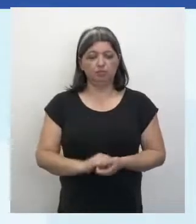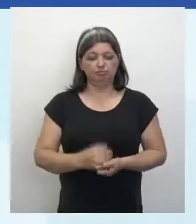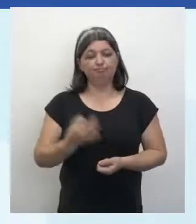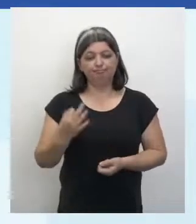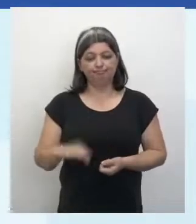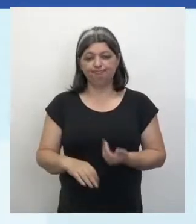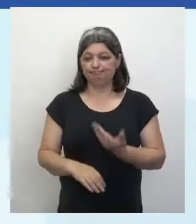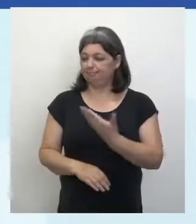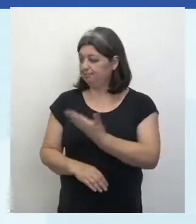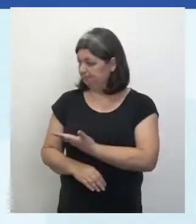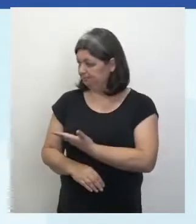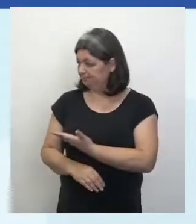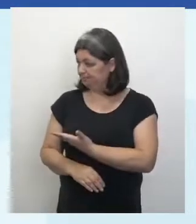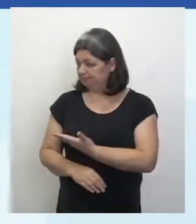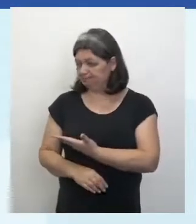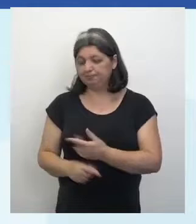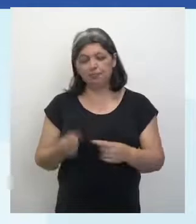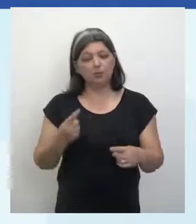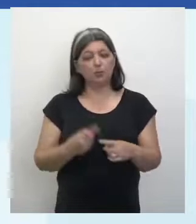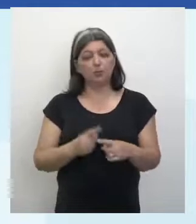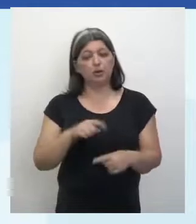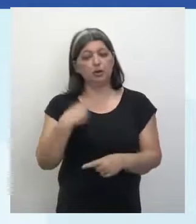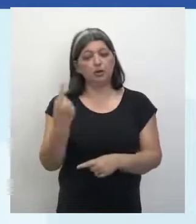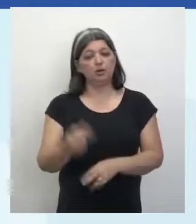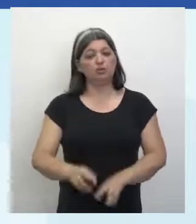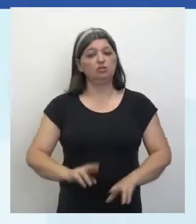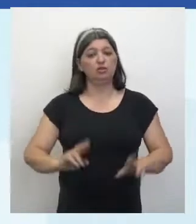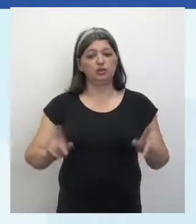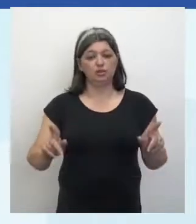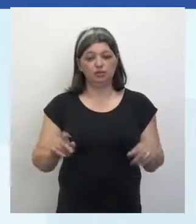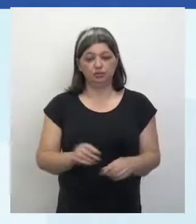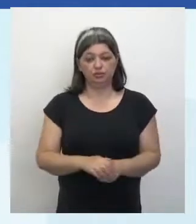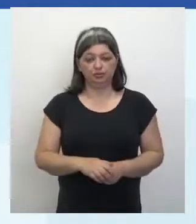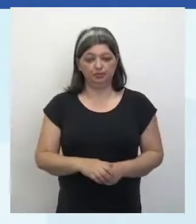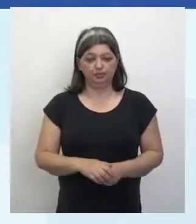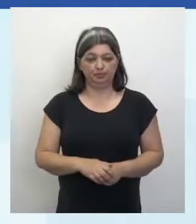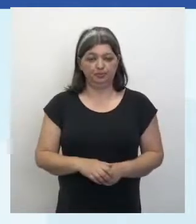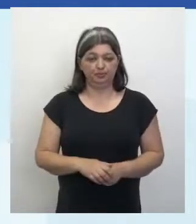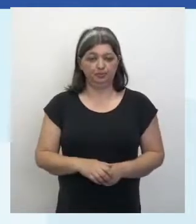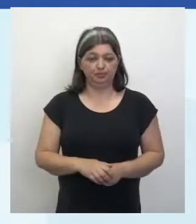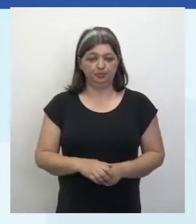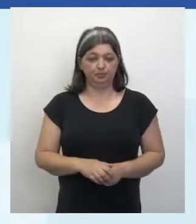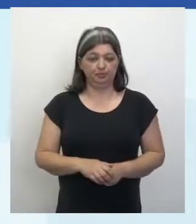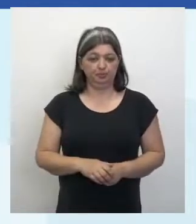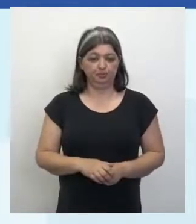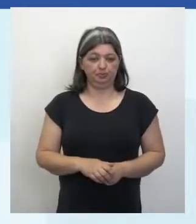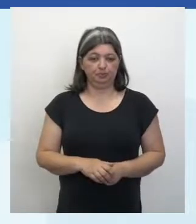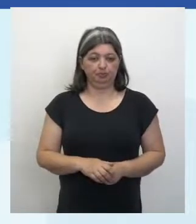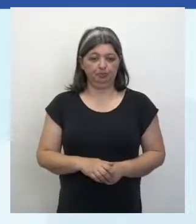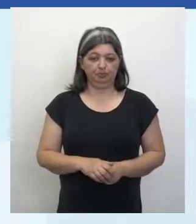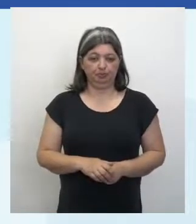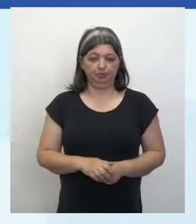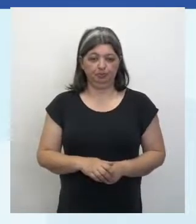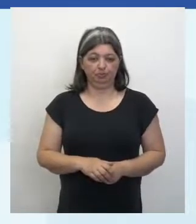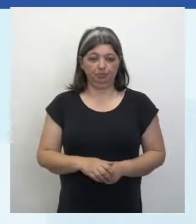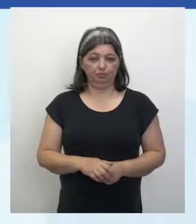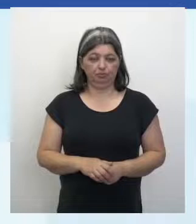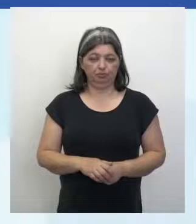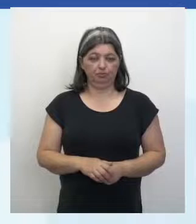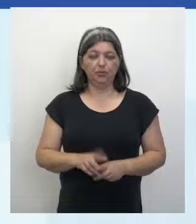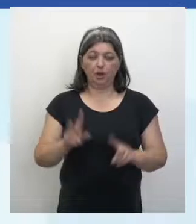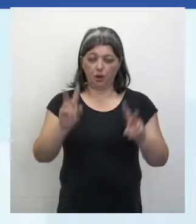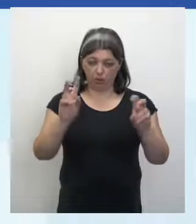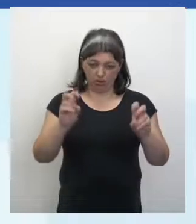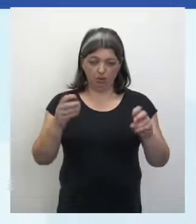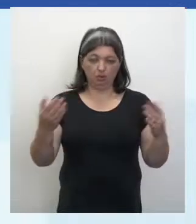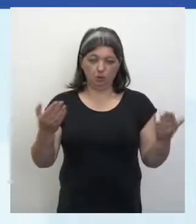Exatamente. Então temos aí o tema, né? Porque somos diferentes. Né? Então essa vai ser a nossa, digamos, nossa perspectiva da aula,